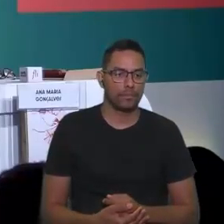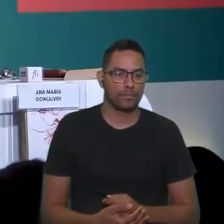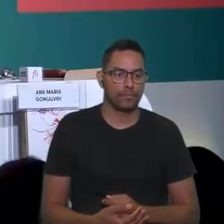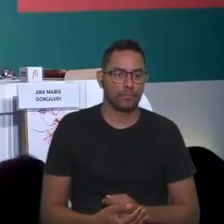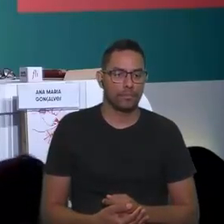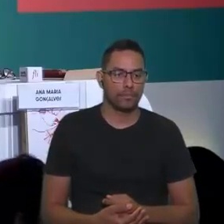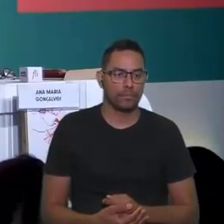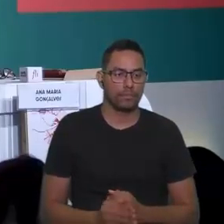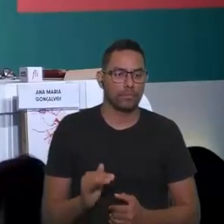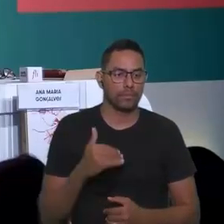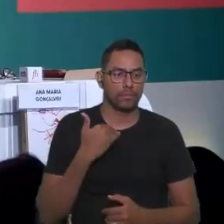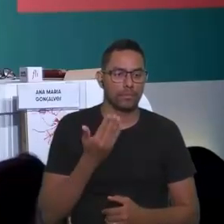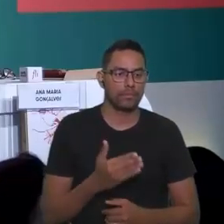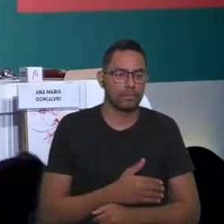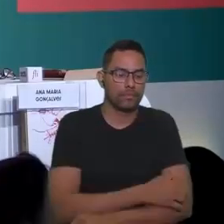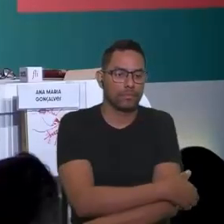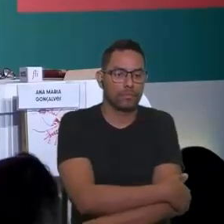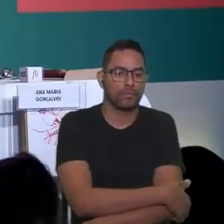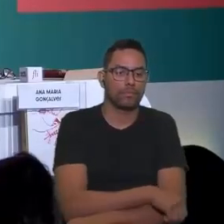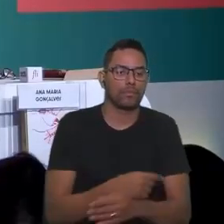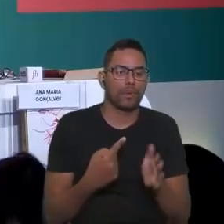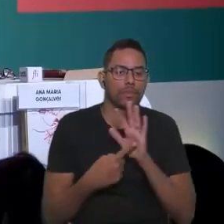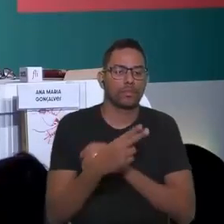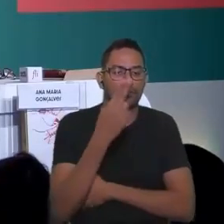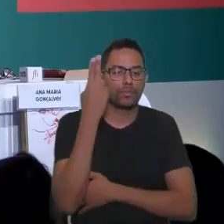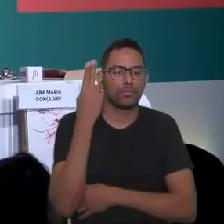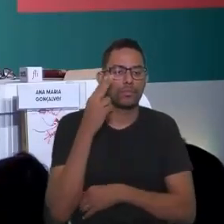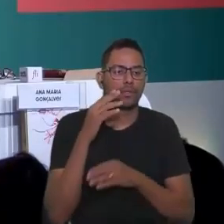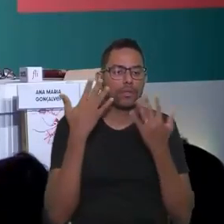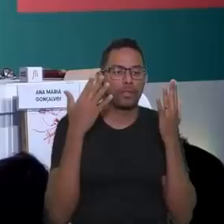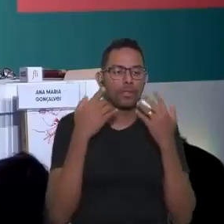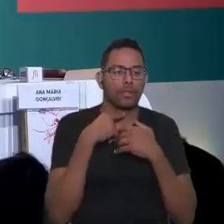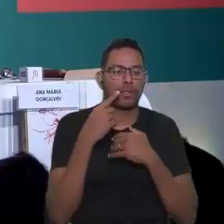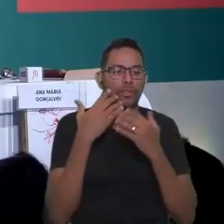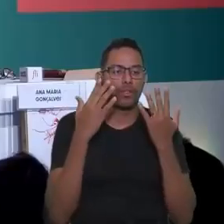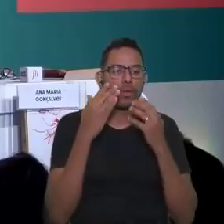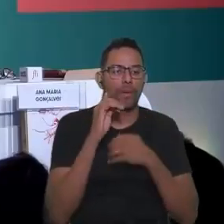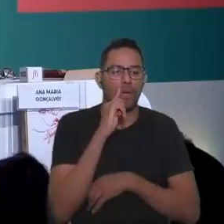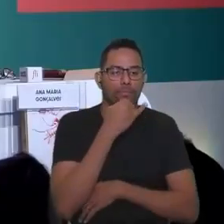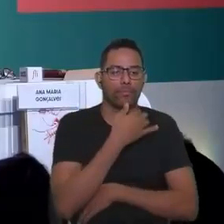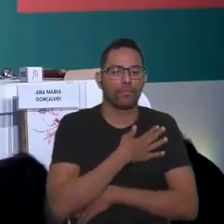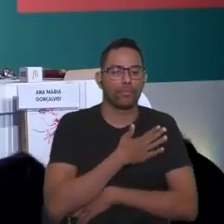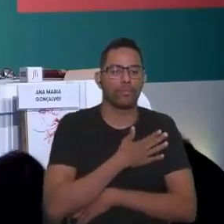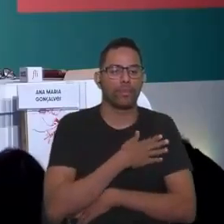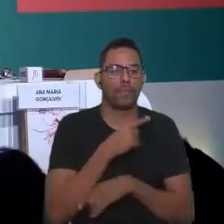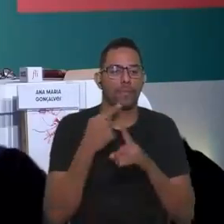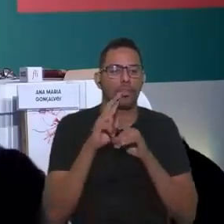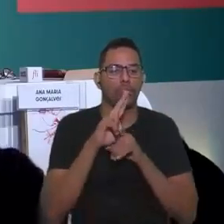Há pouco, quando apresentaram o meu nome, ninguém bateu palmas, eu fiquei muito magoado.